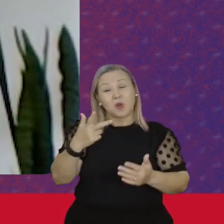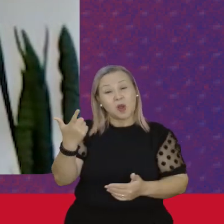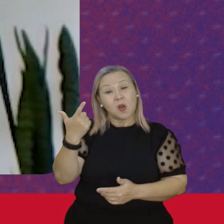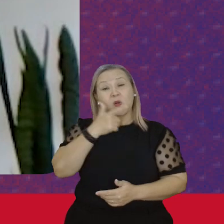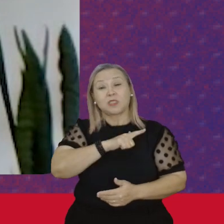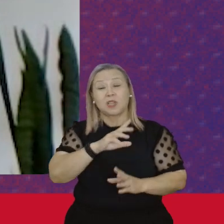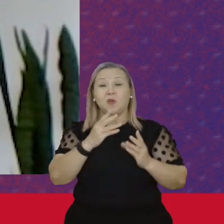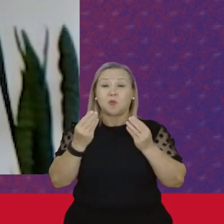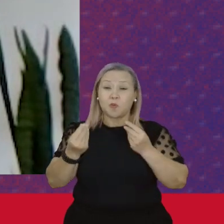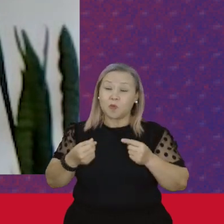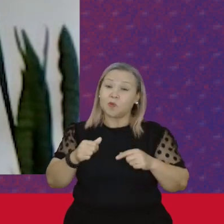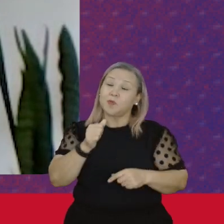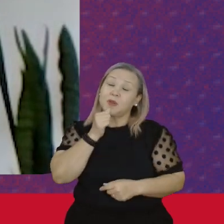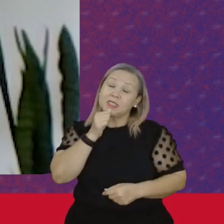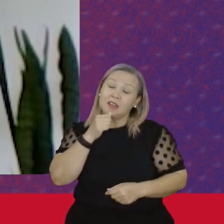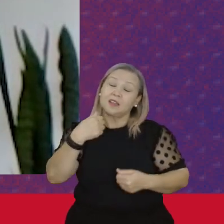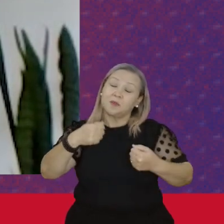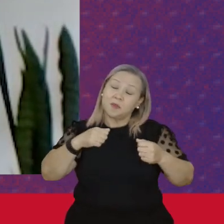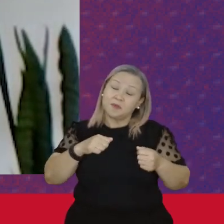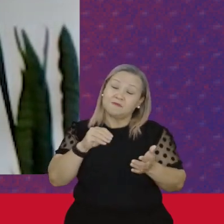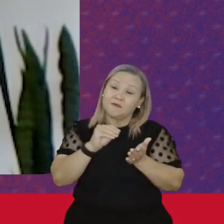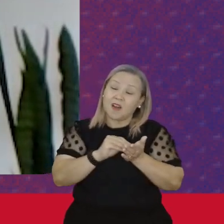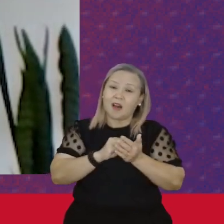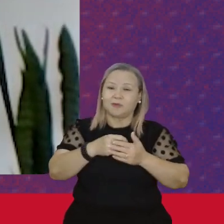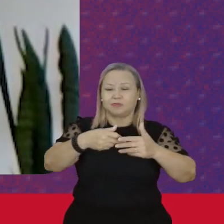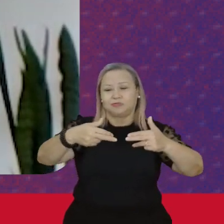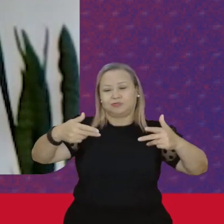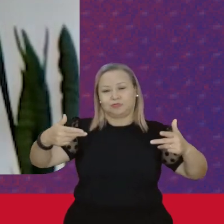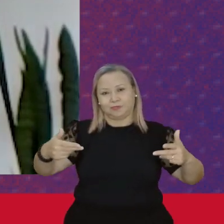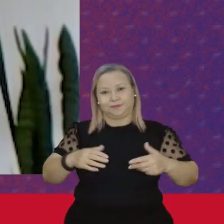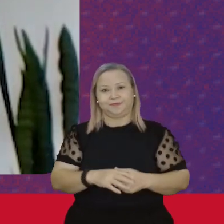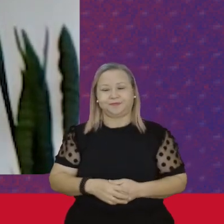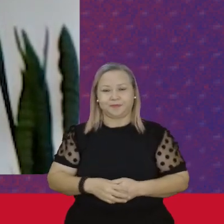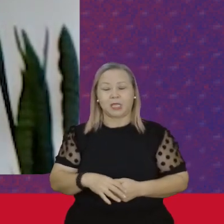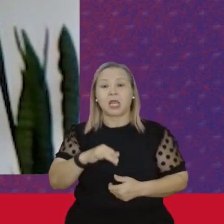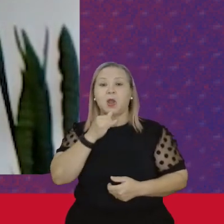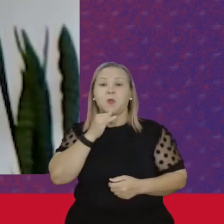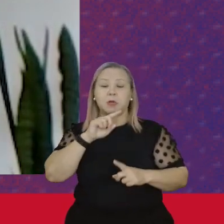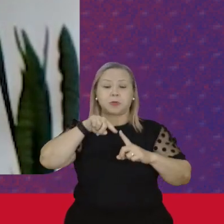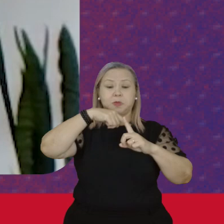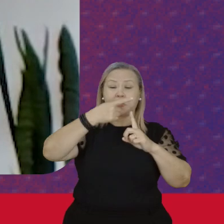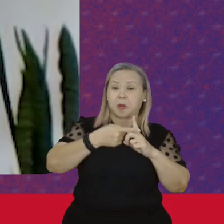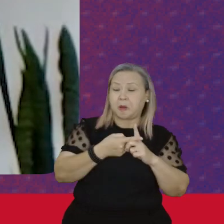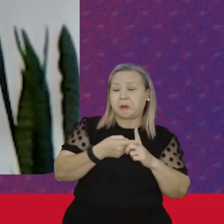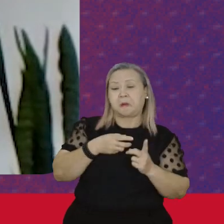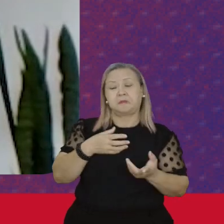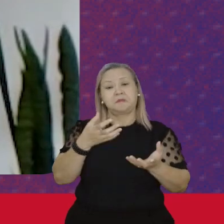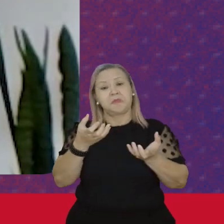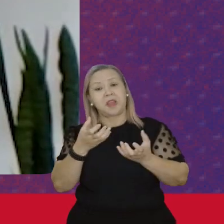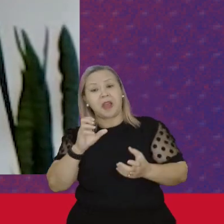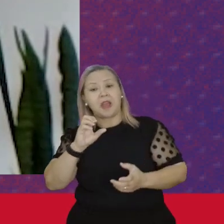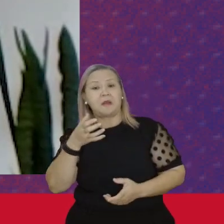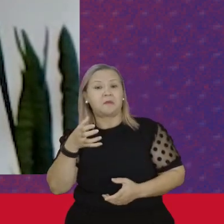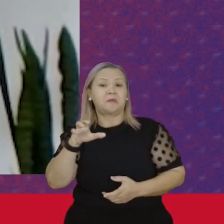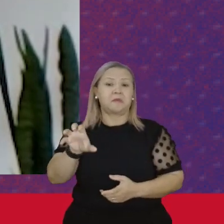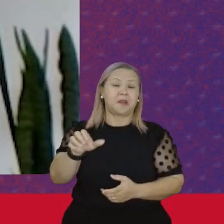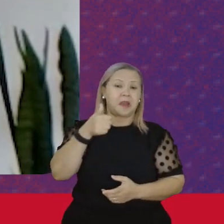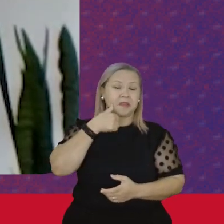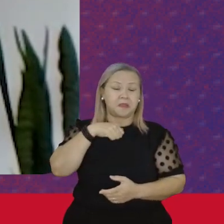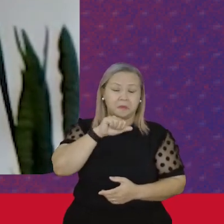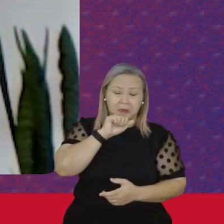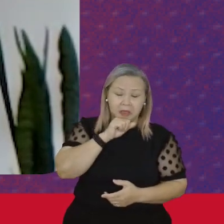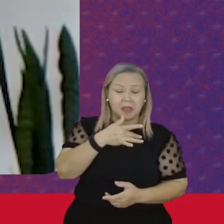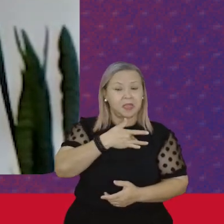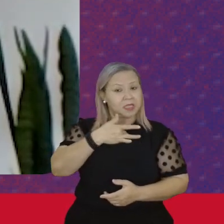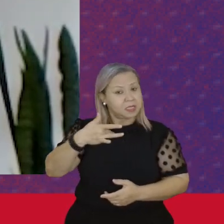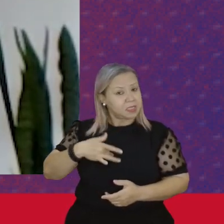direitos reprodutivos, né, o desejo ou não de materno, a saúde